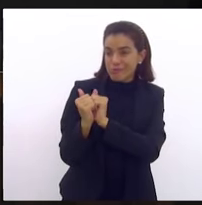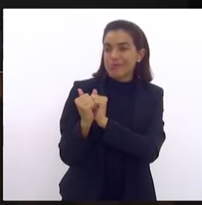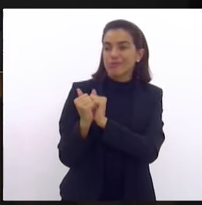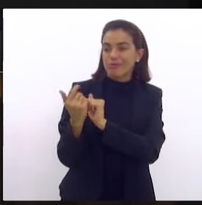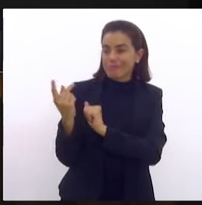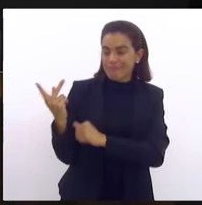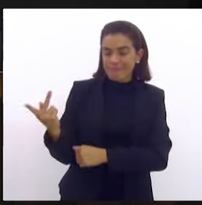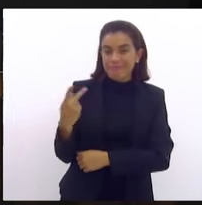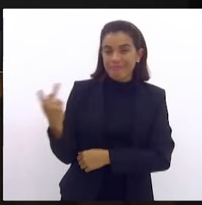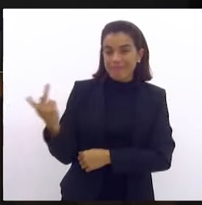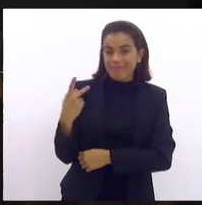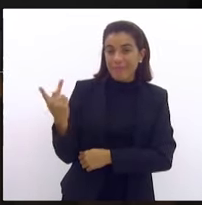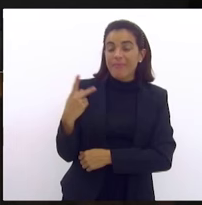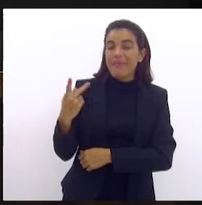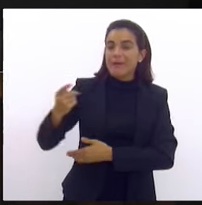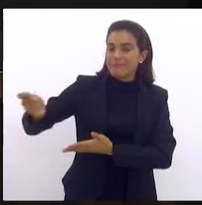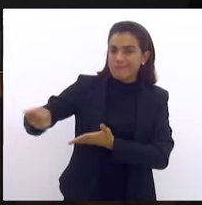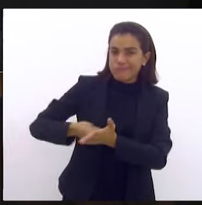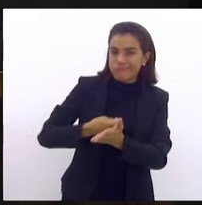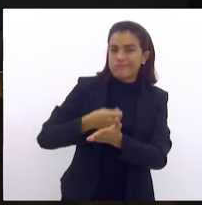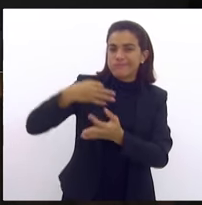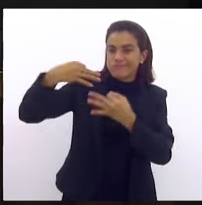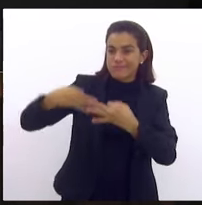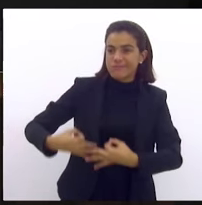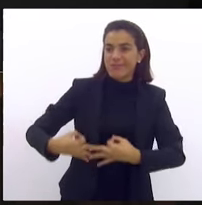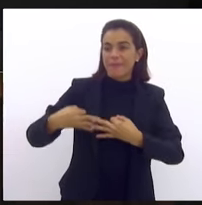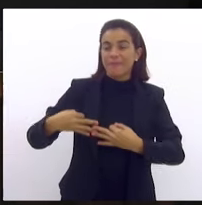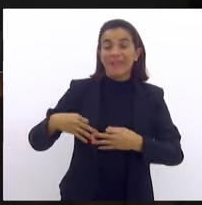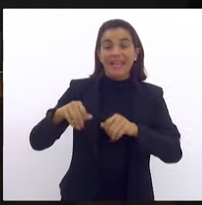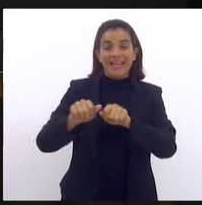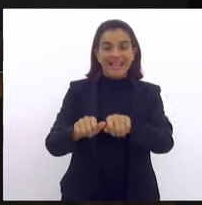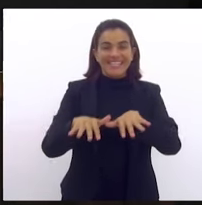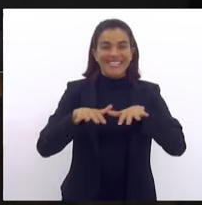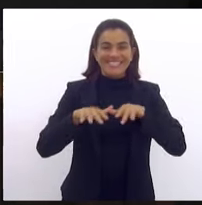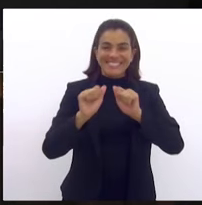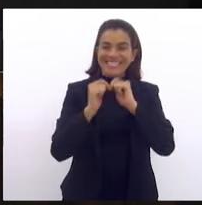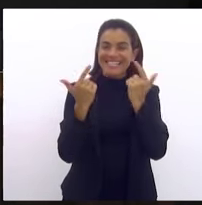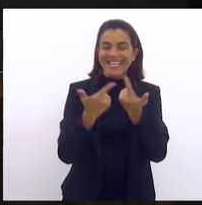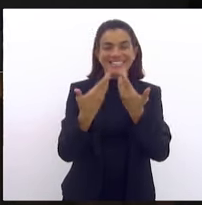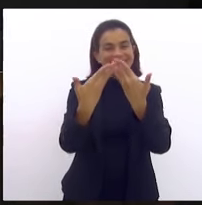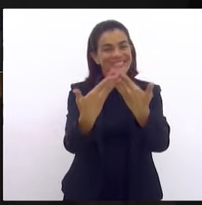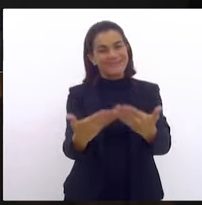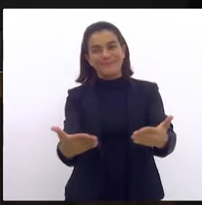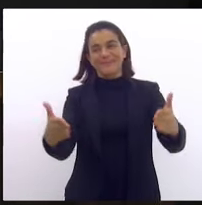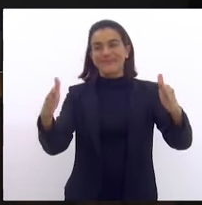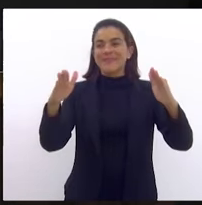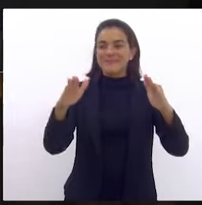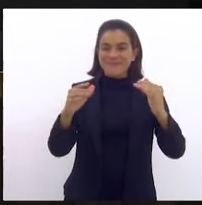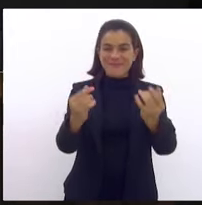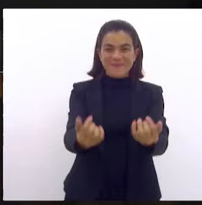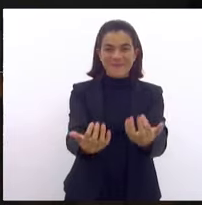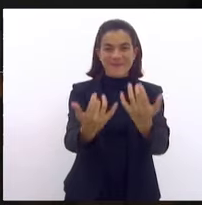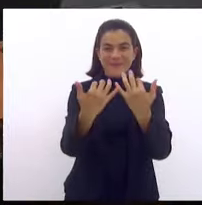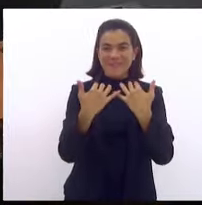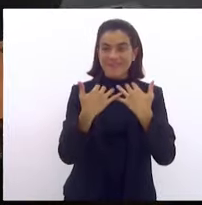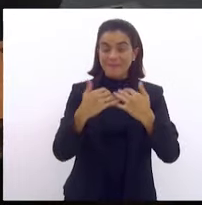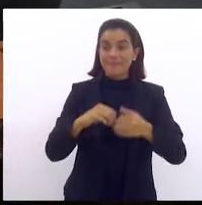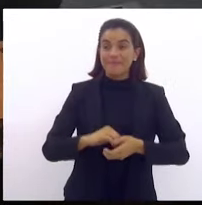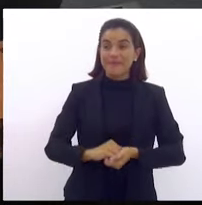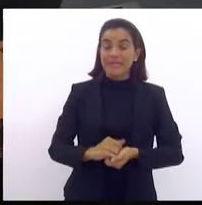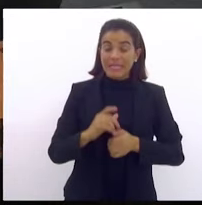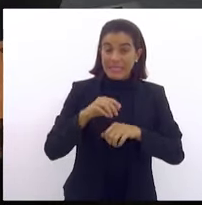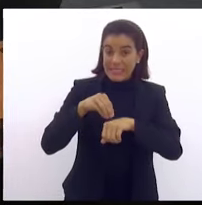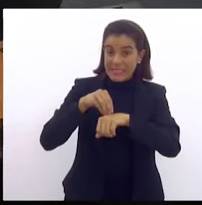esse projeto, instituir de verdade e reconhecê-los aqui. Essa casa estará sempre de portas abertas para vocês. E só registrar, senhor